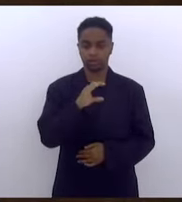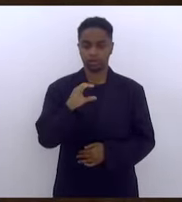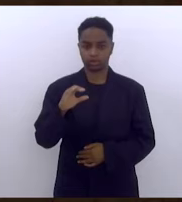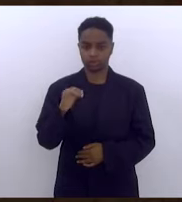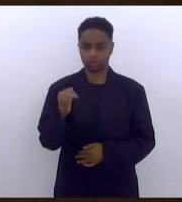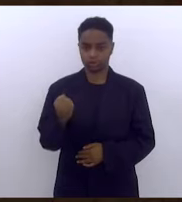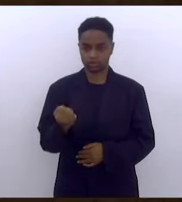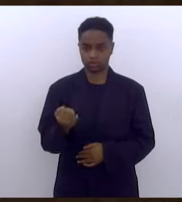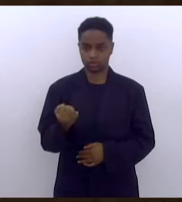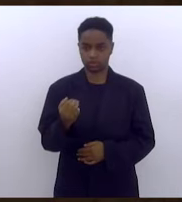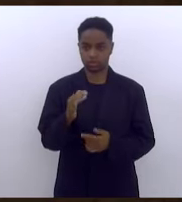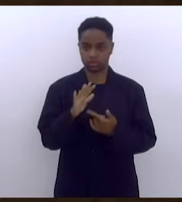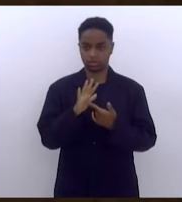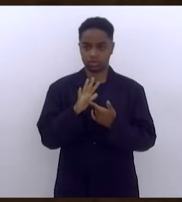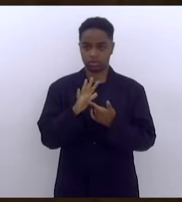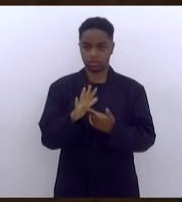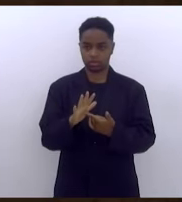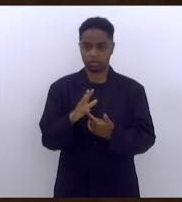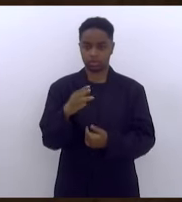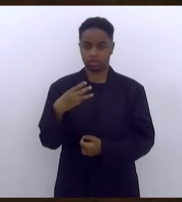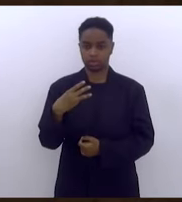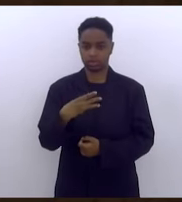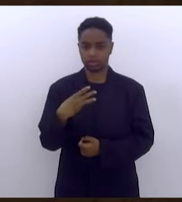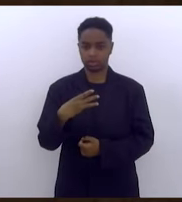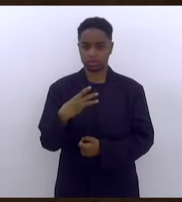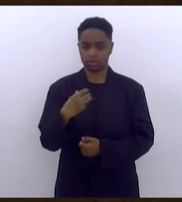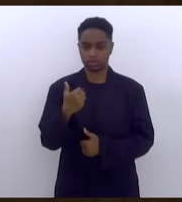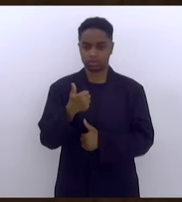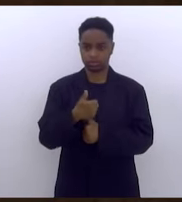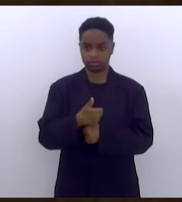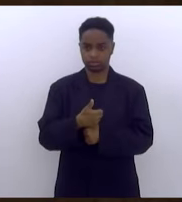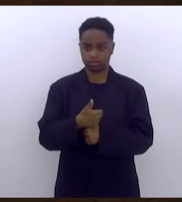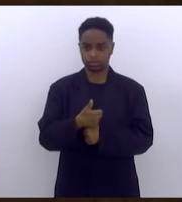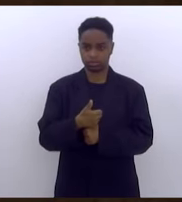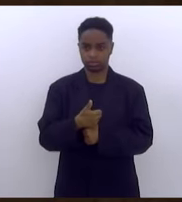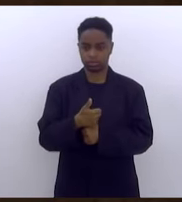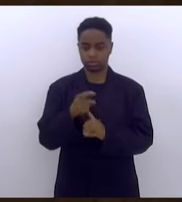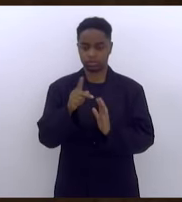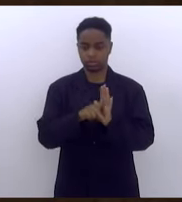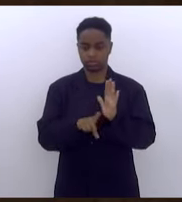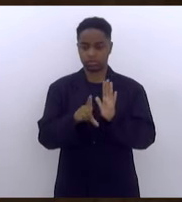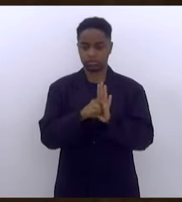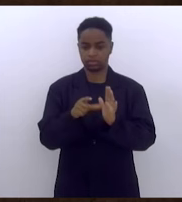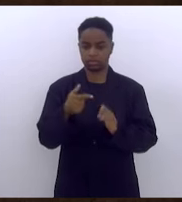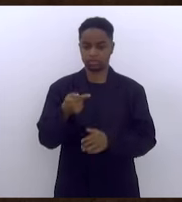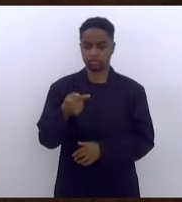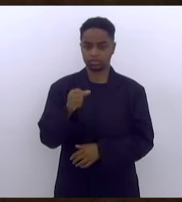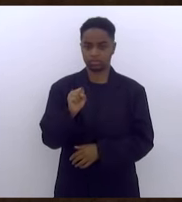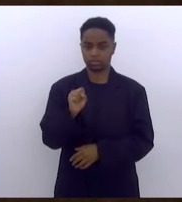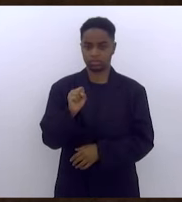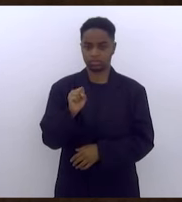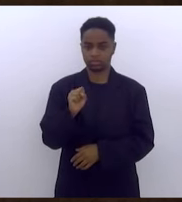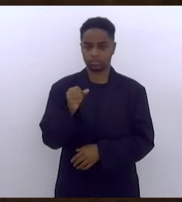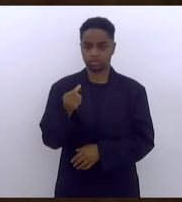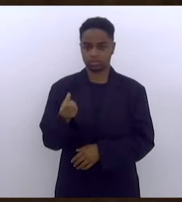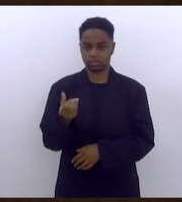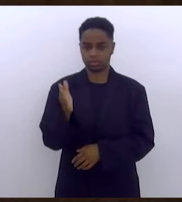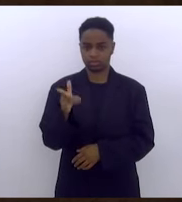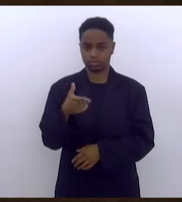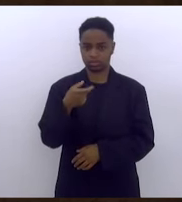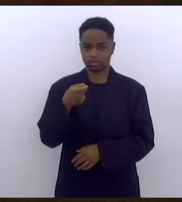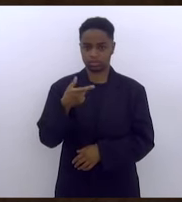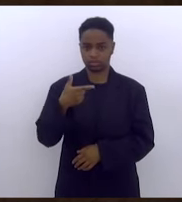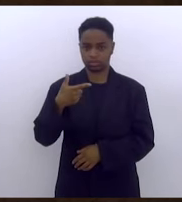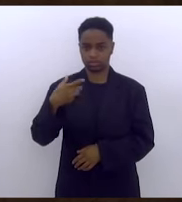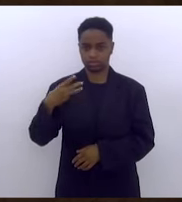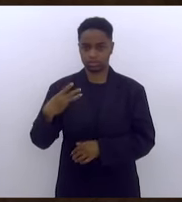vai falar o terceiro suplente. PL 786 de 2023,